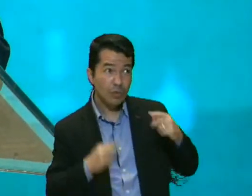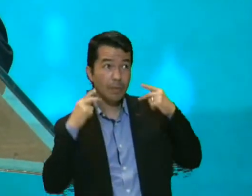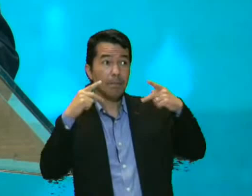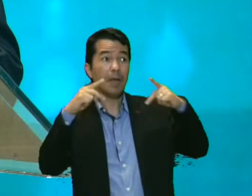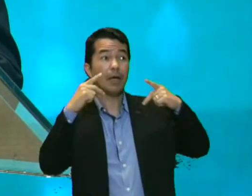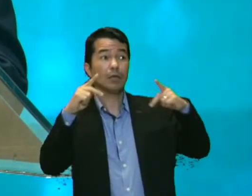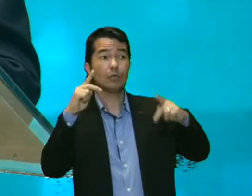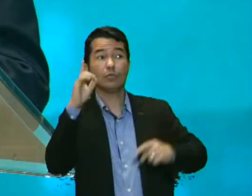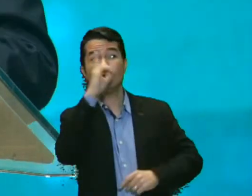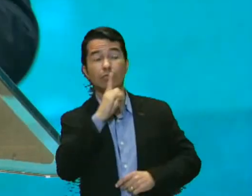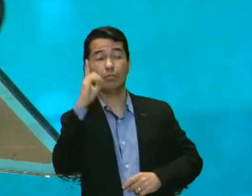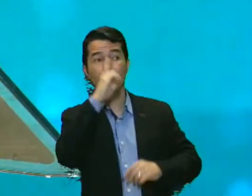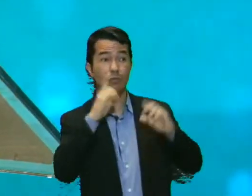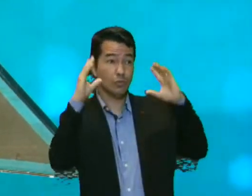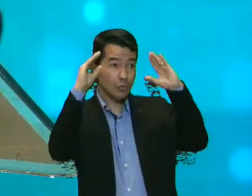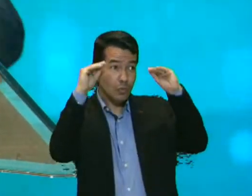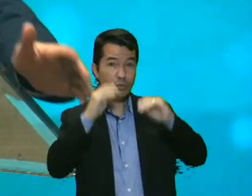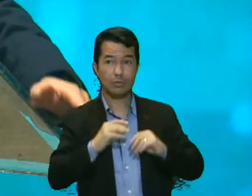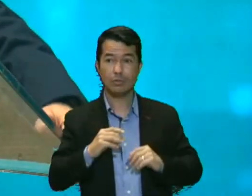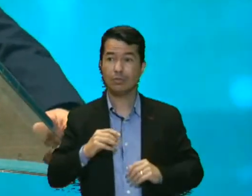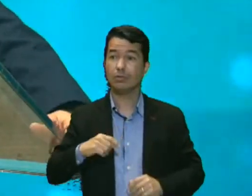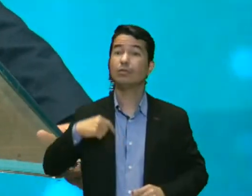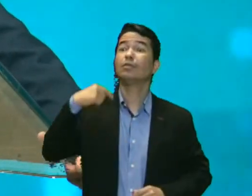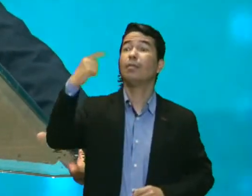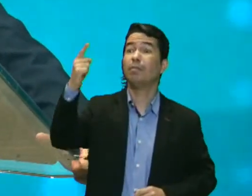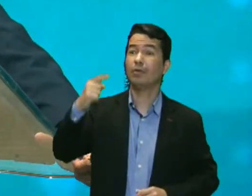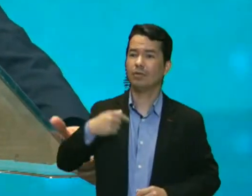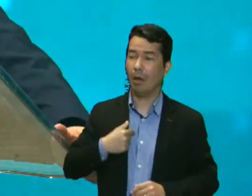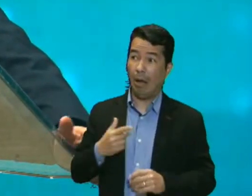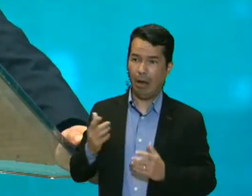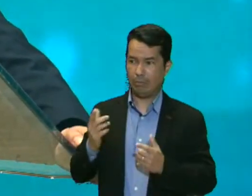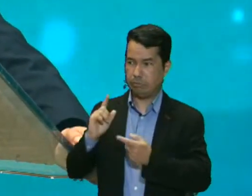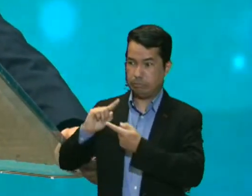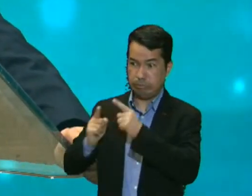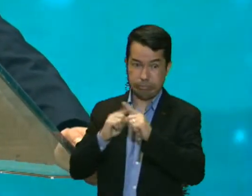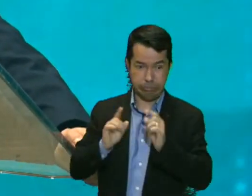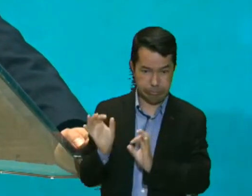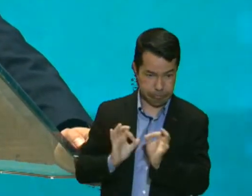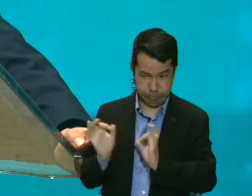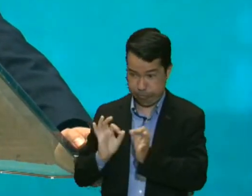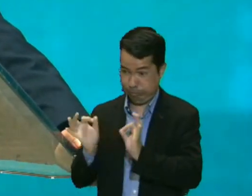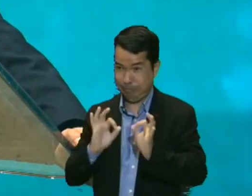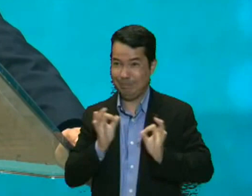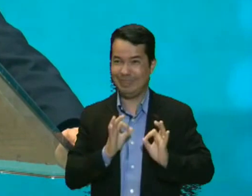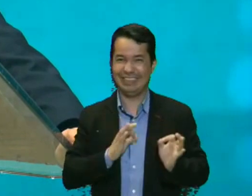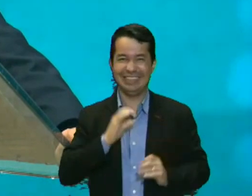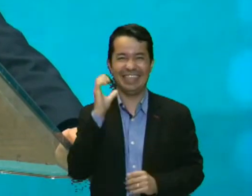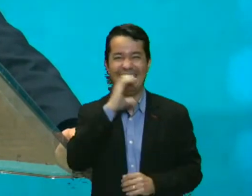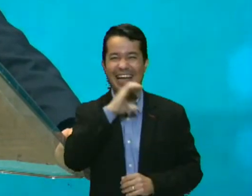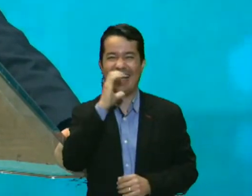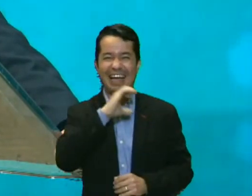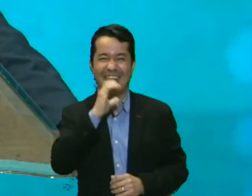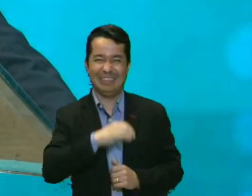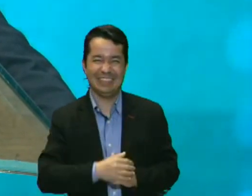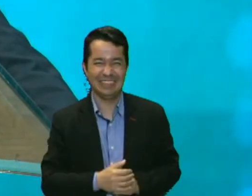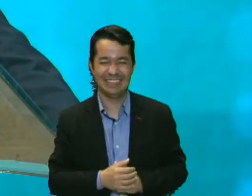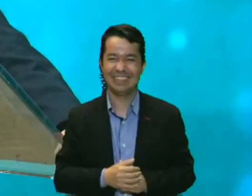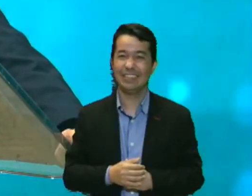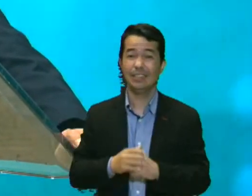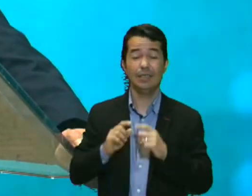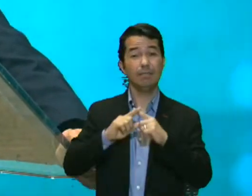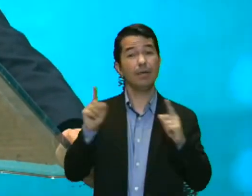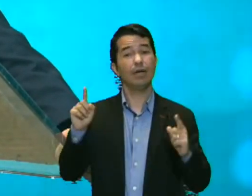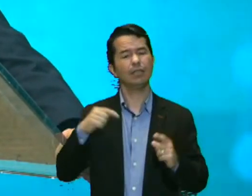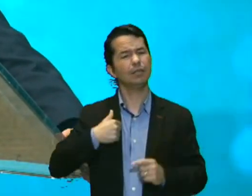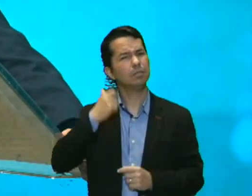noite. E depois a gente viu as outras coisas que precisavam. E é tão interessante como Deus faz